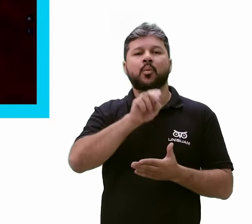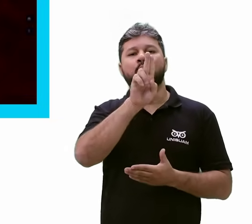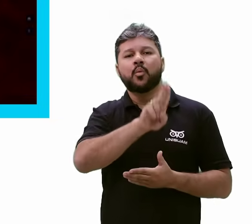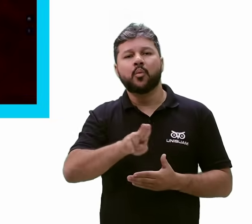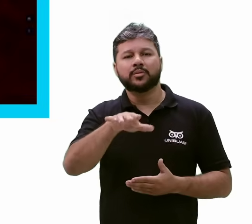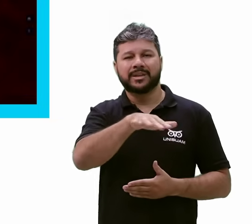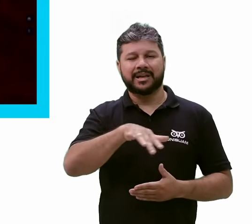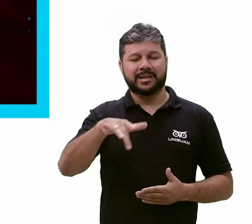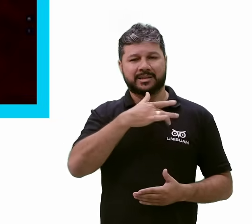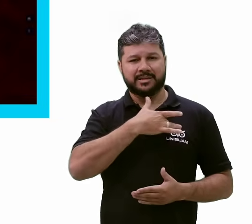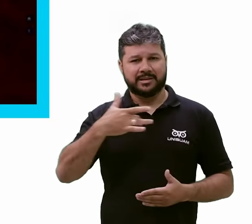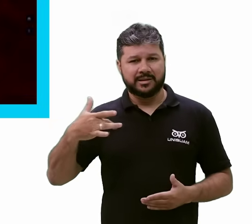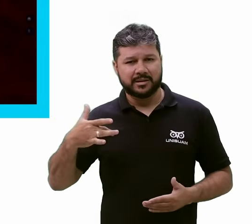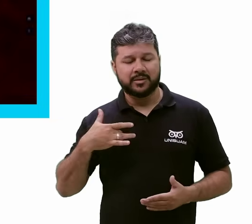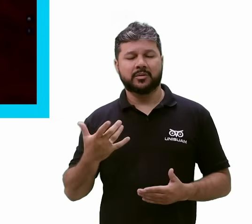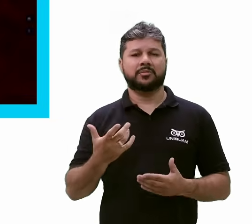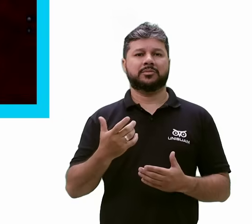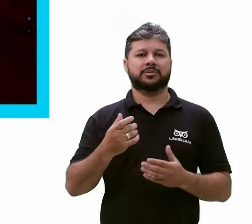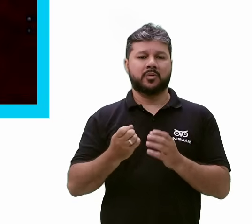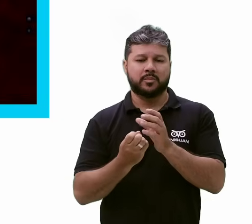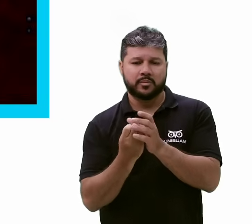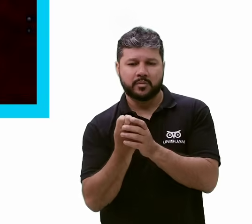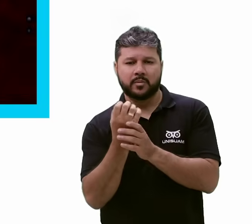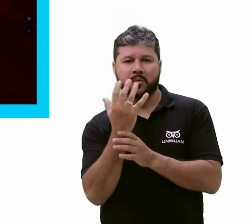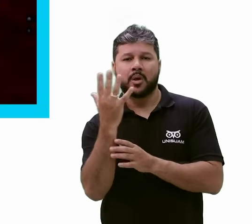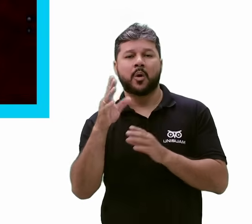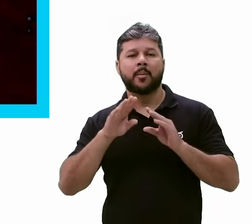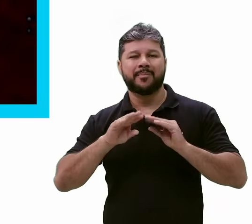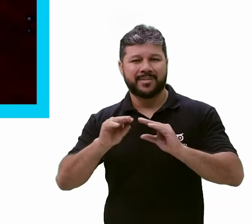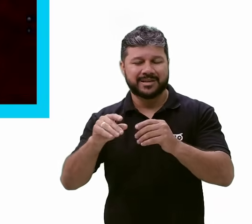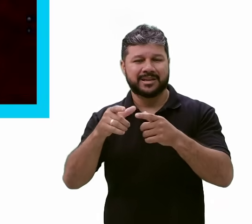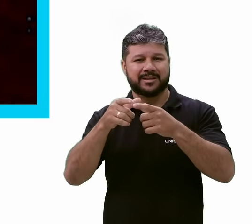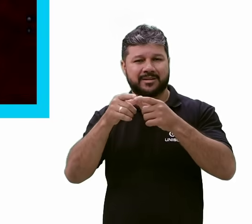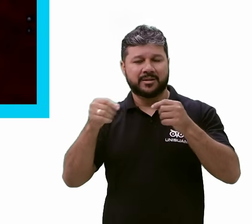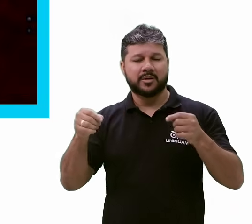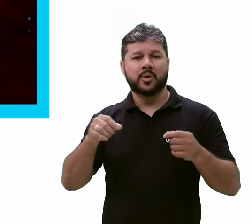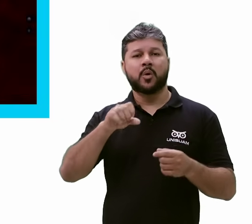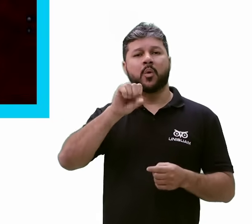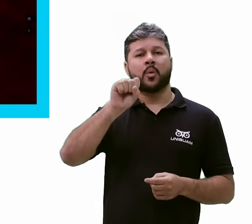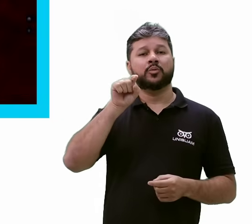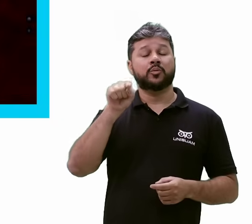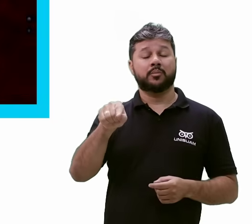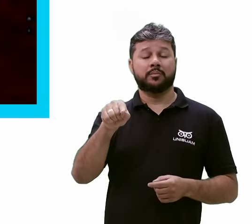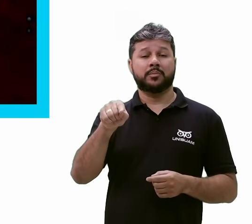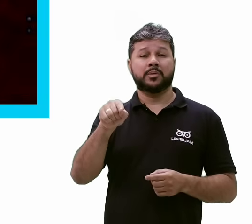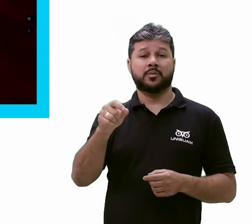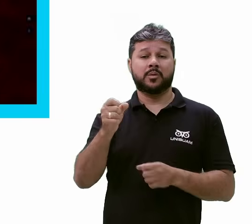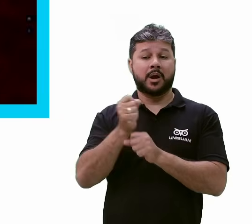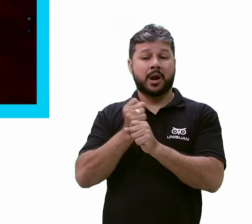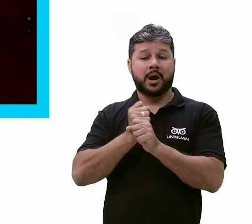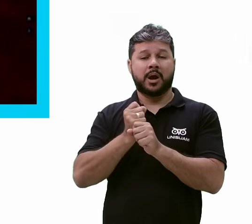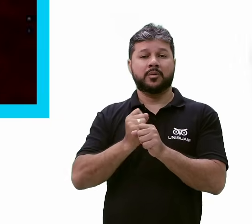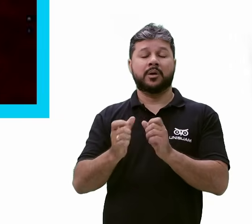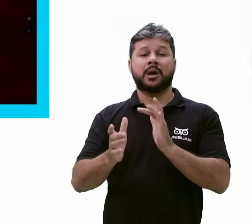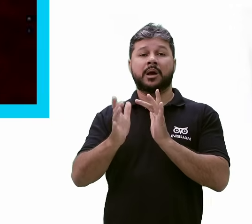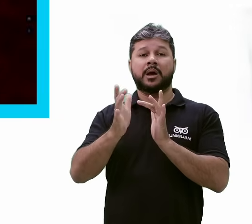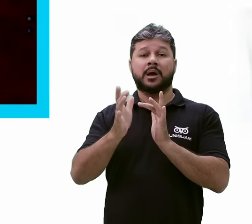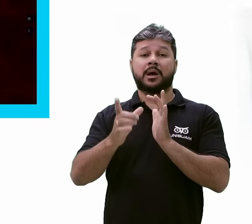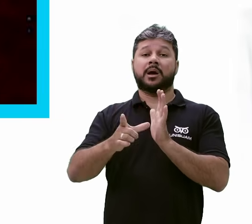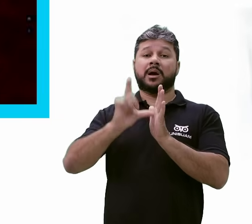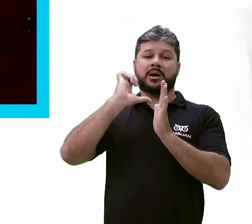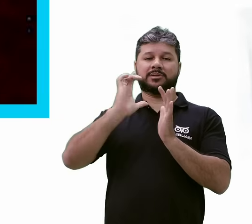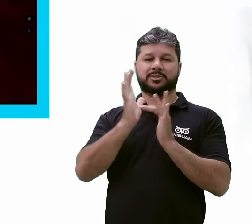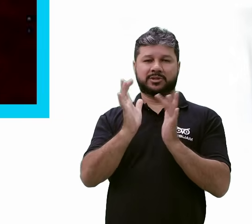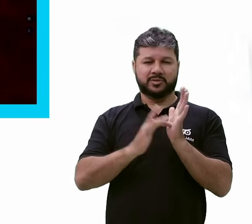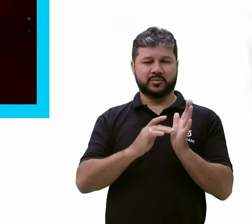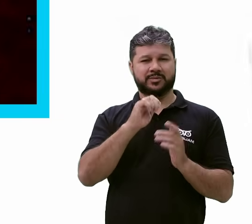uso medicinal, de plantação, né? De manejo dessa planta há 8.000 anos antes de Cristo, lá na China,